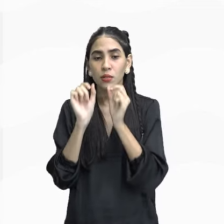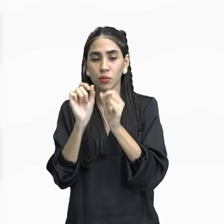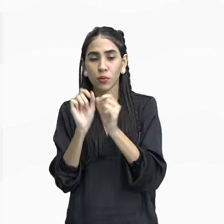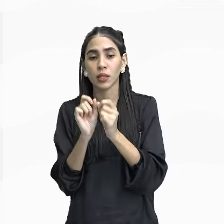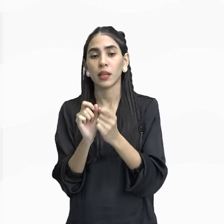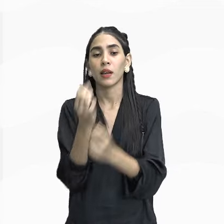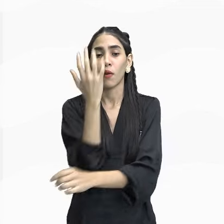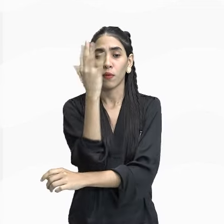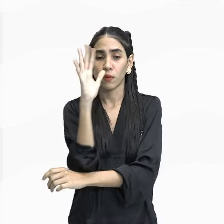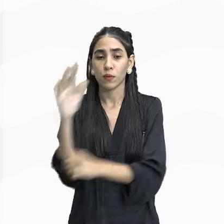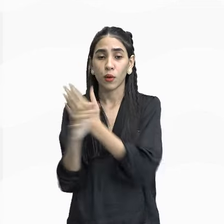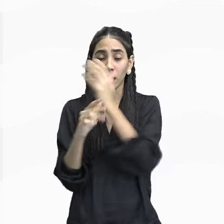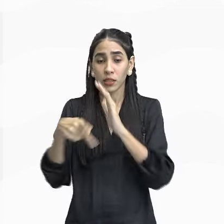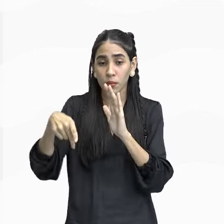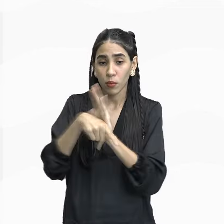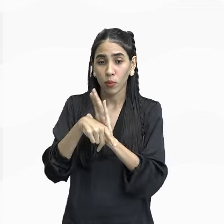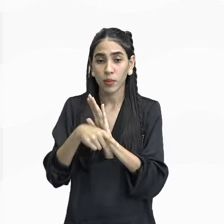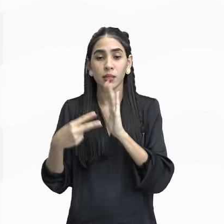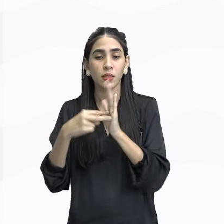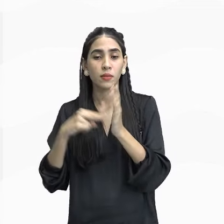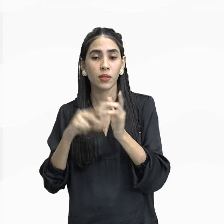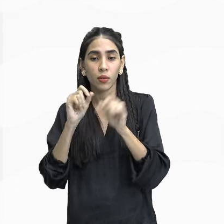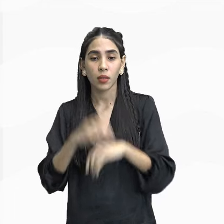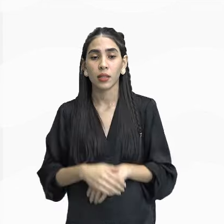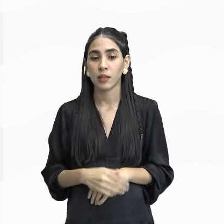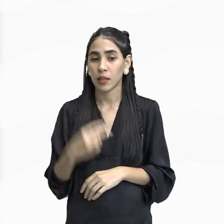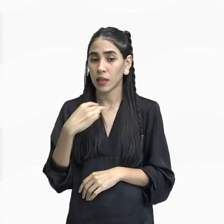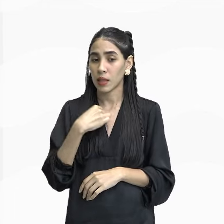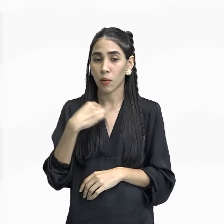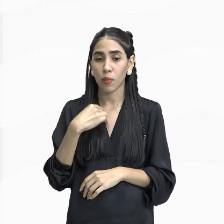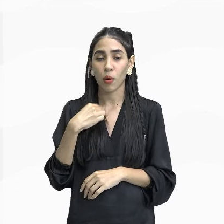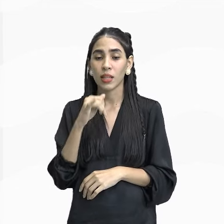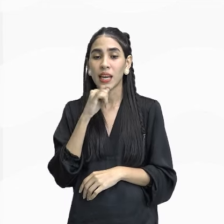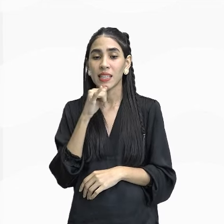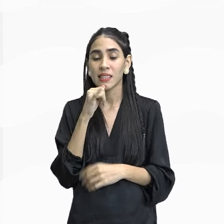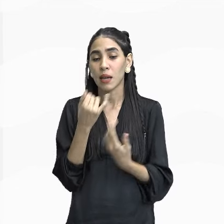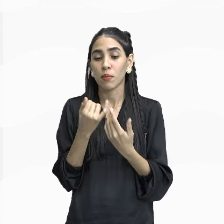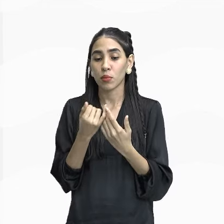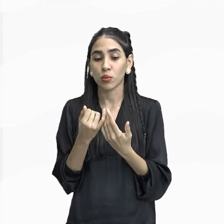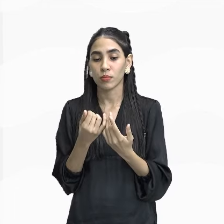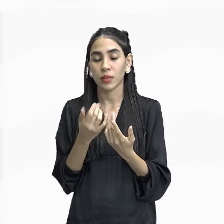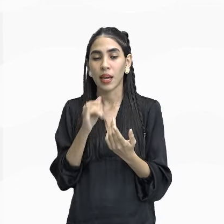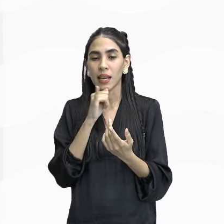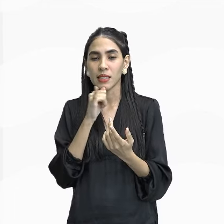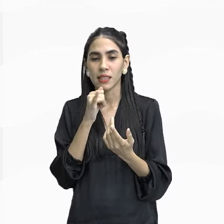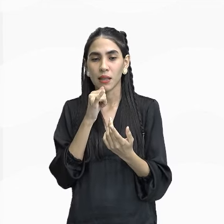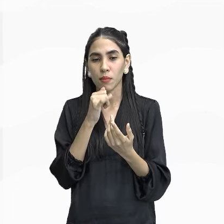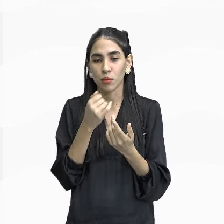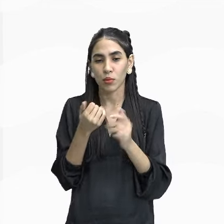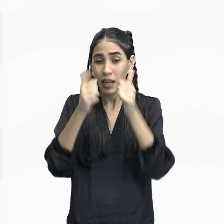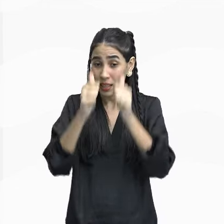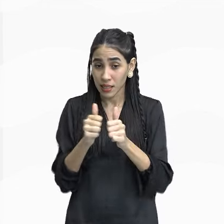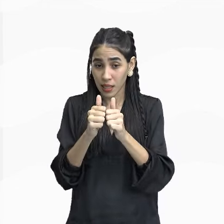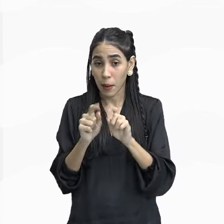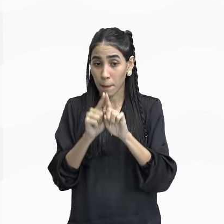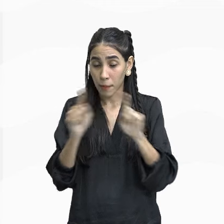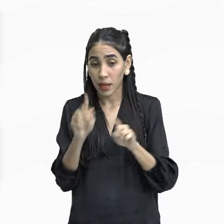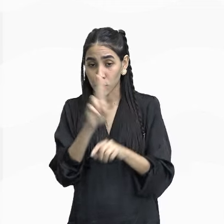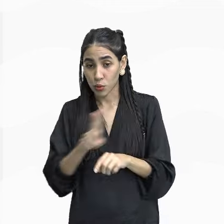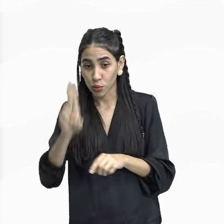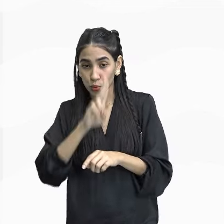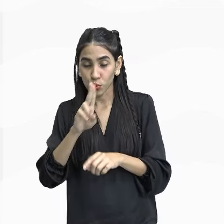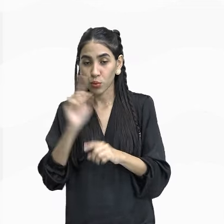Ou seja, elas não são intocáveis, elas são utilizadas para sustentabilidade dos seus